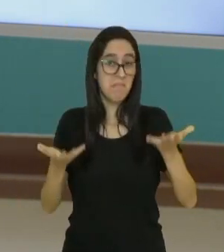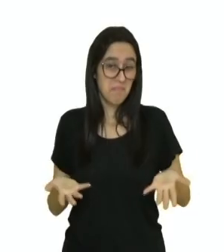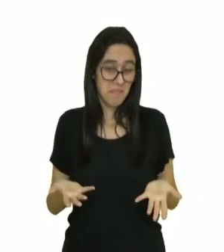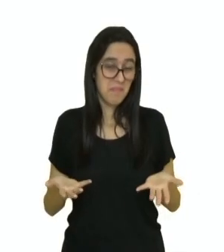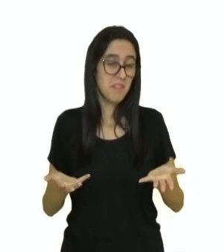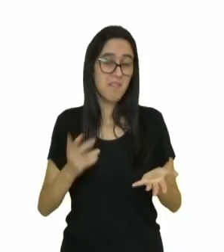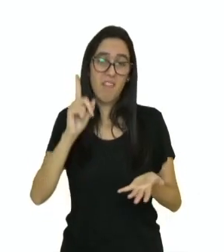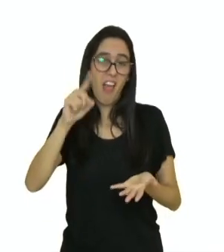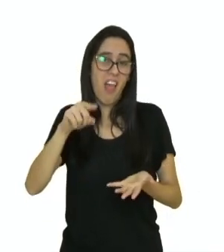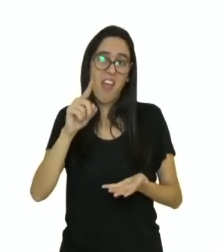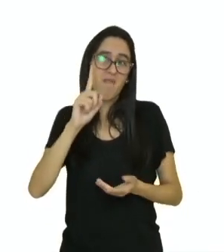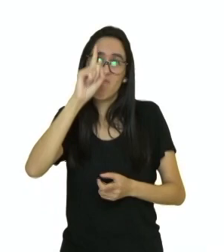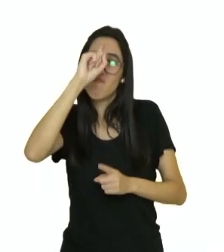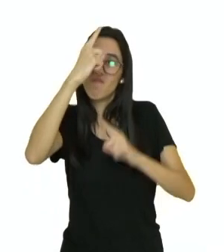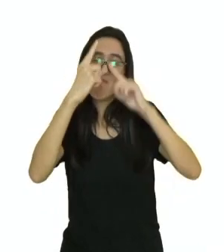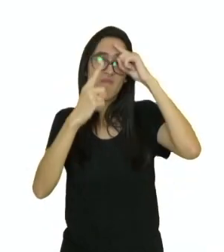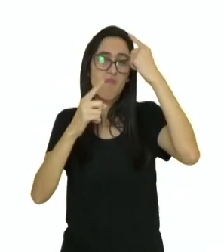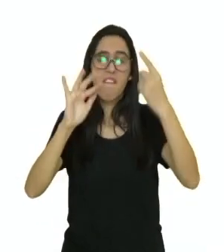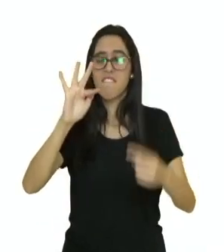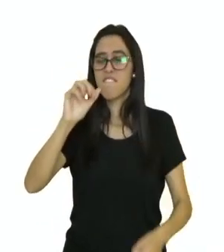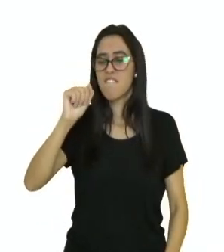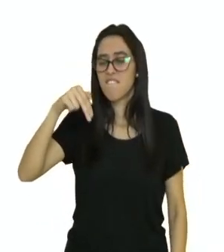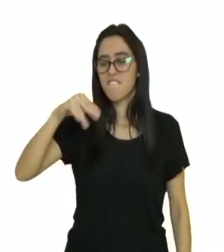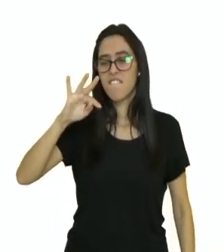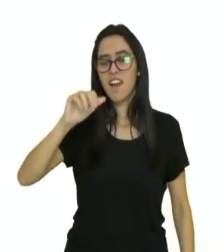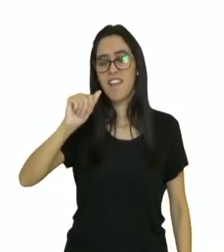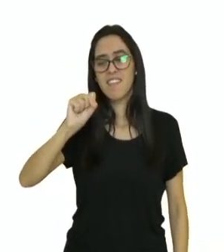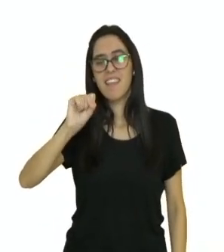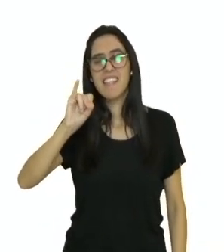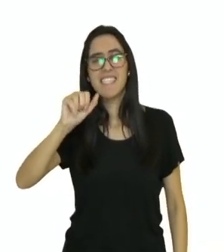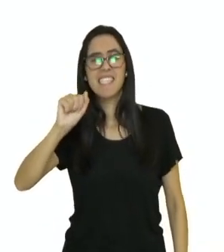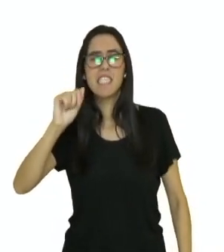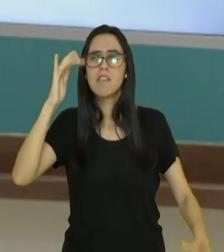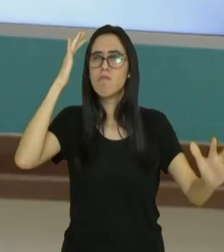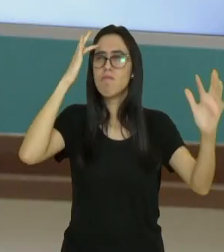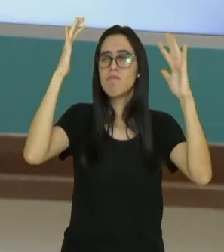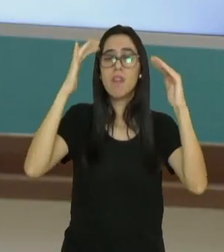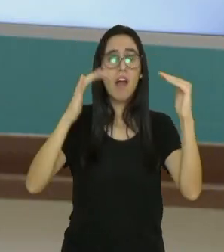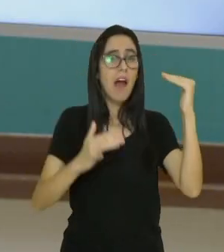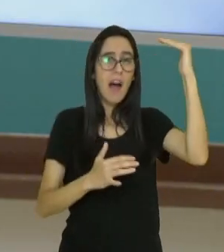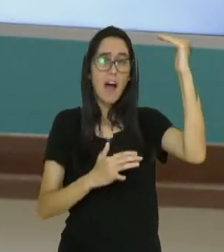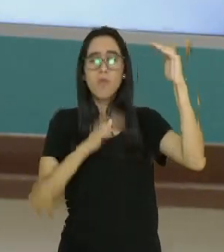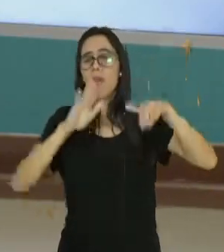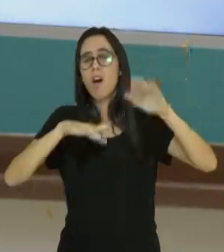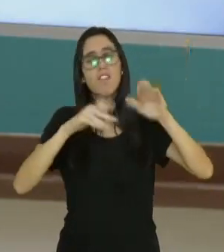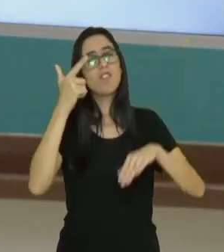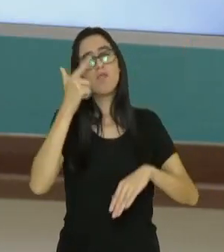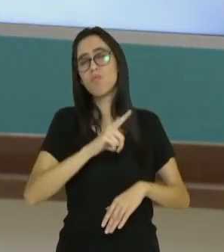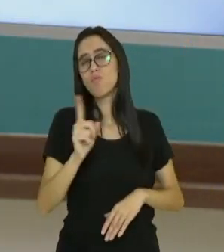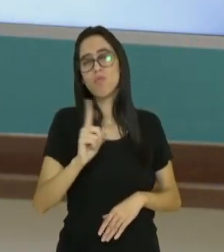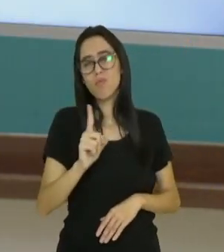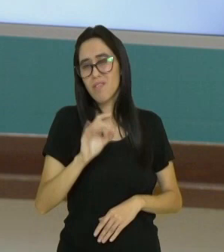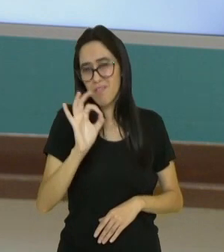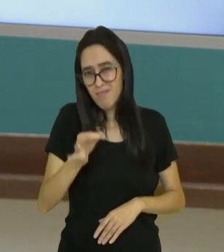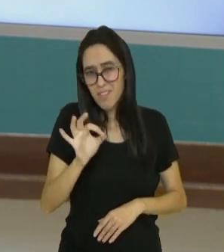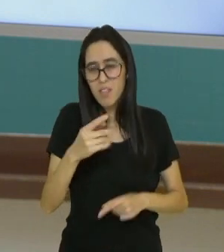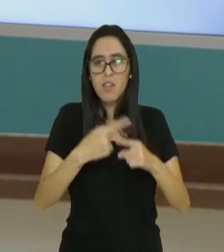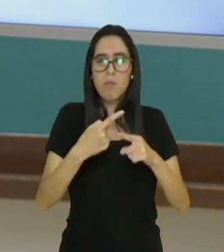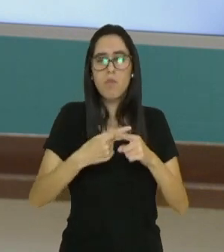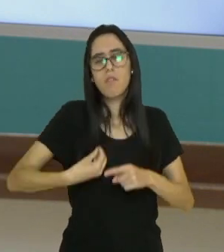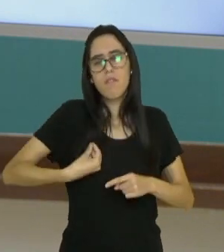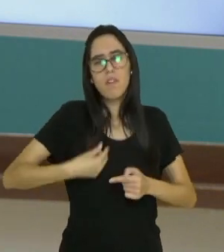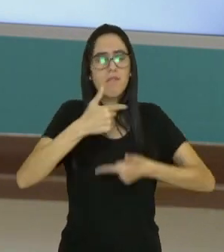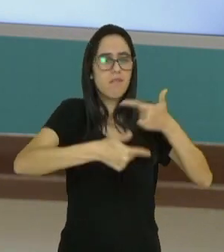Uma realidade de fantasia, de sonho e de imaginação, o que o adulto nem sempre é capaz, certo? Por questões